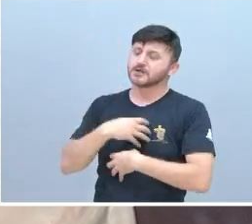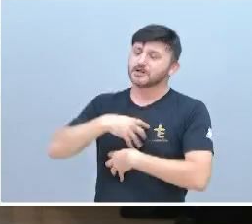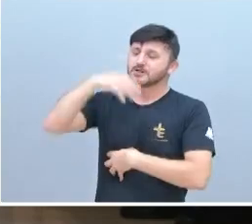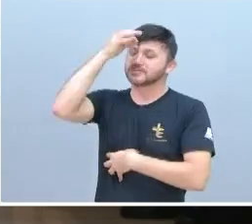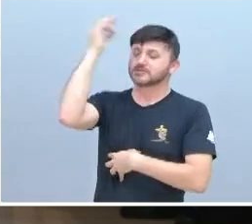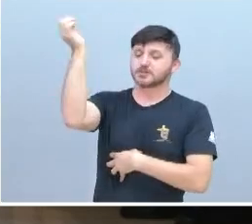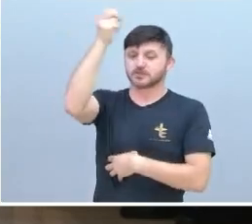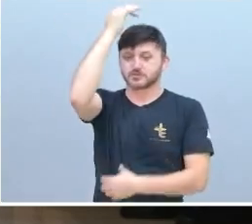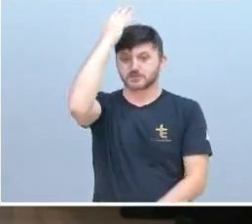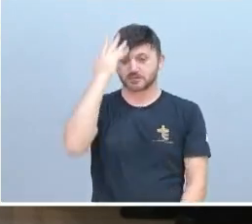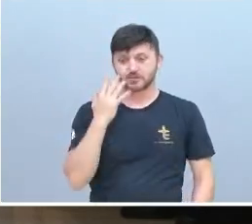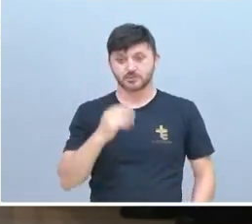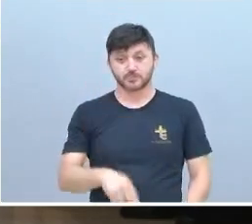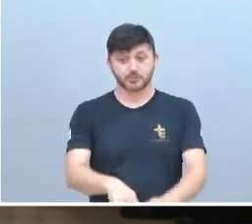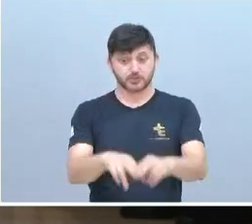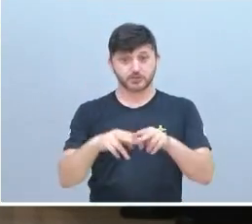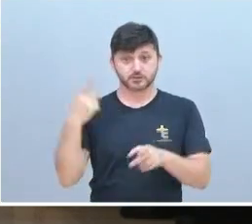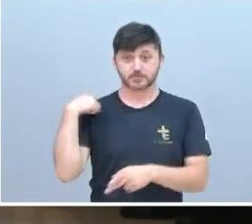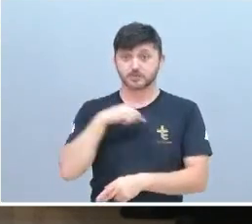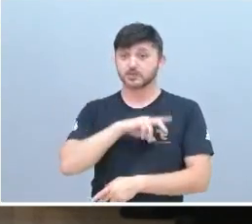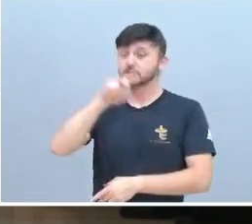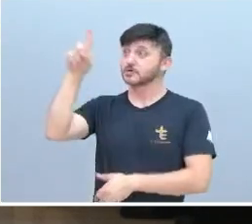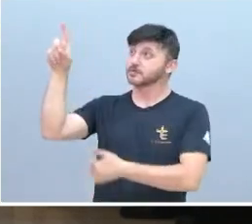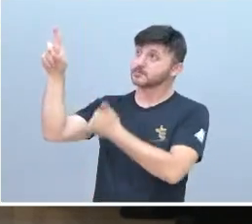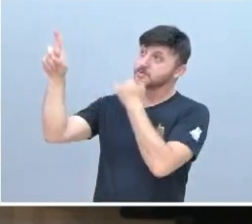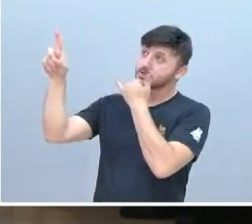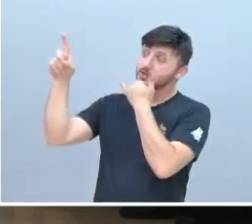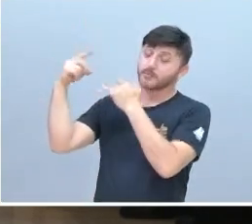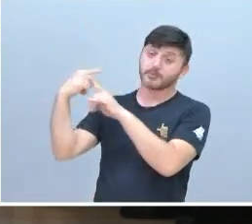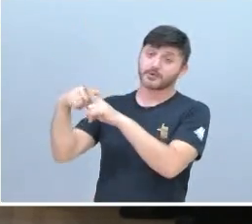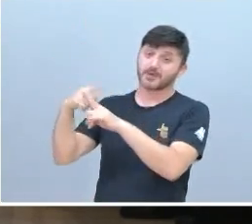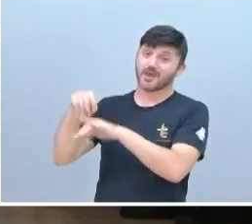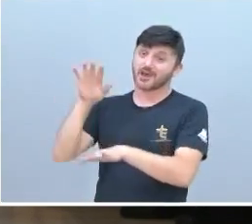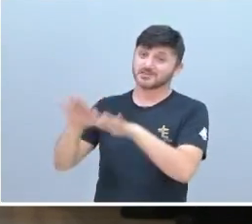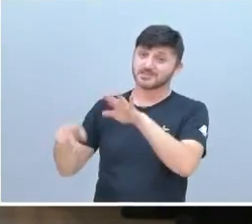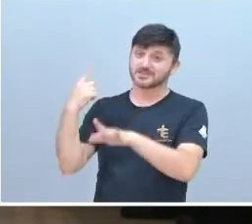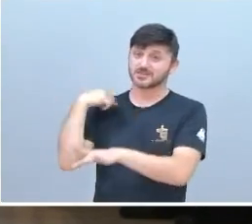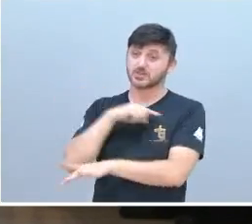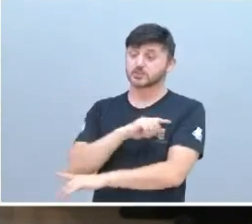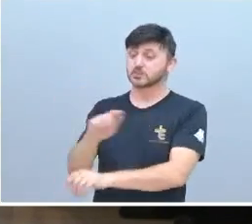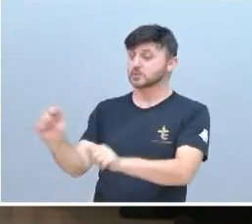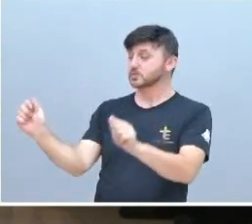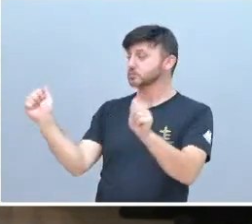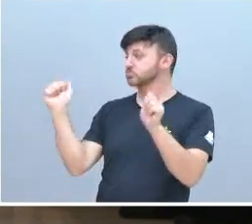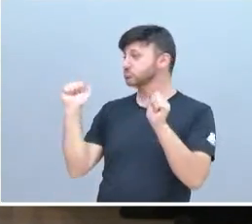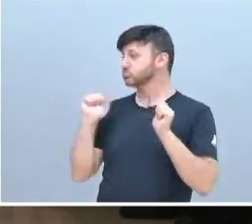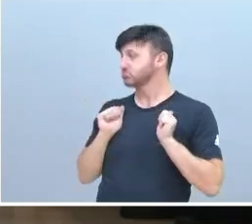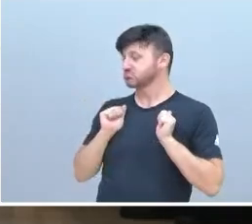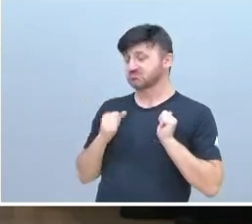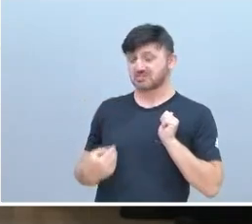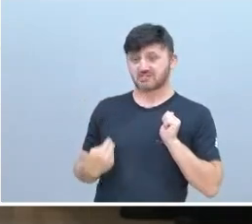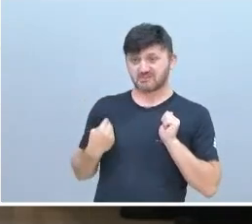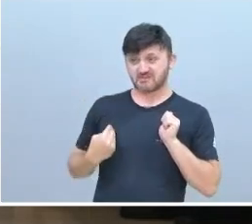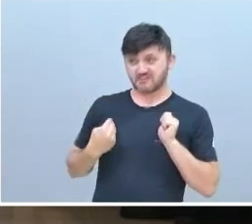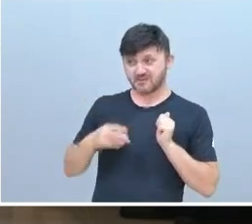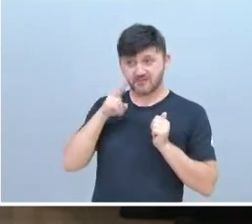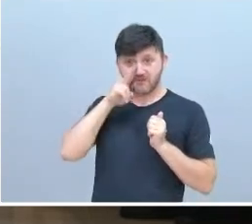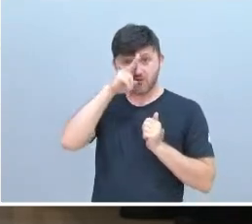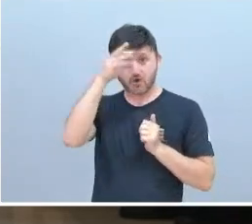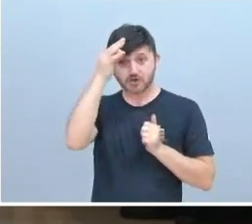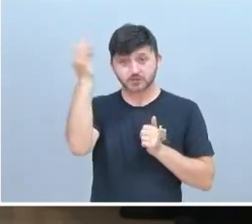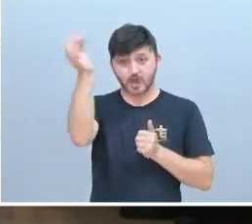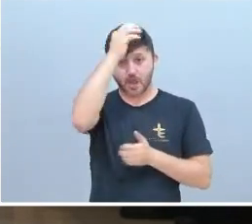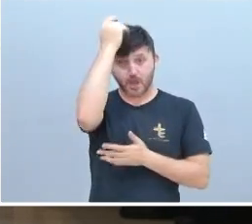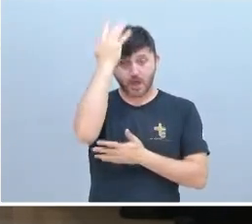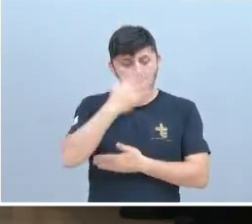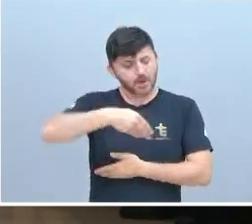Deus. Perdão, Senhor, por tantas e tantas vezes que nós não vivemos a força